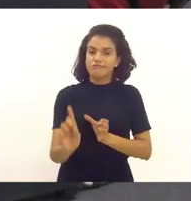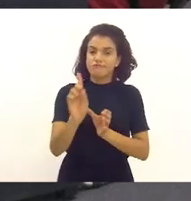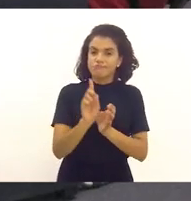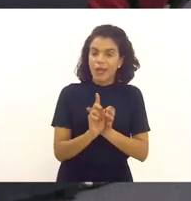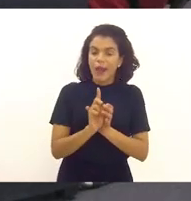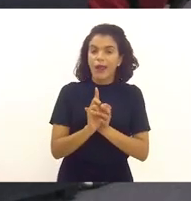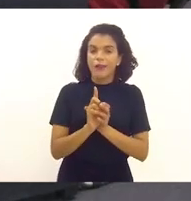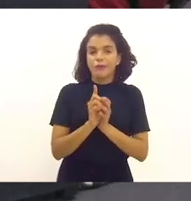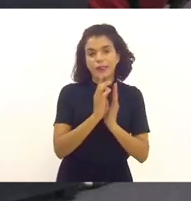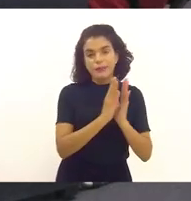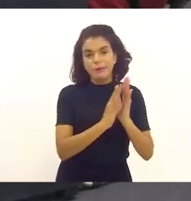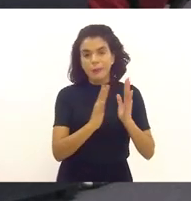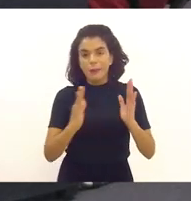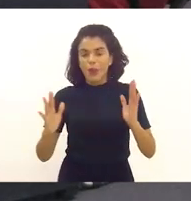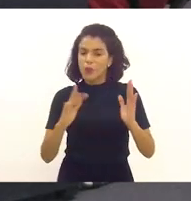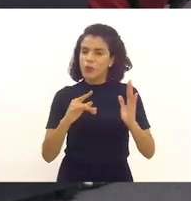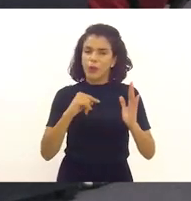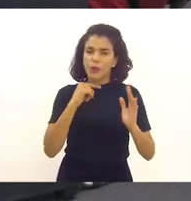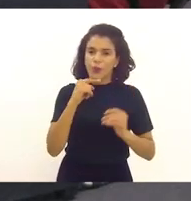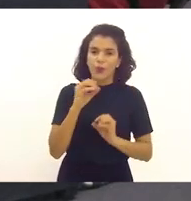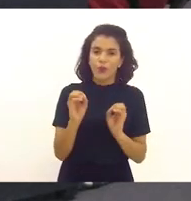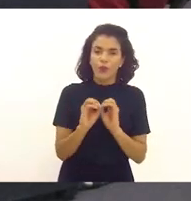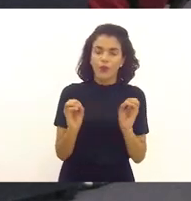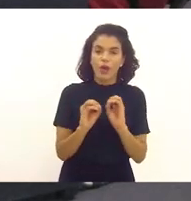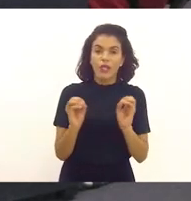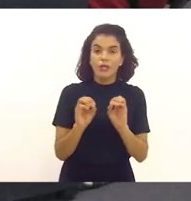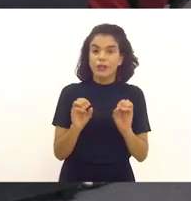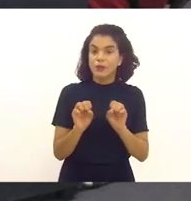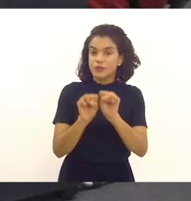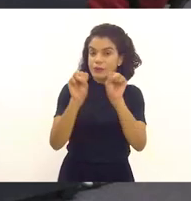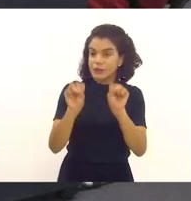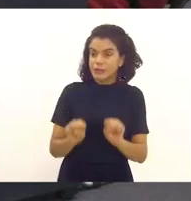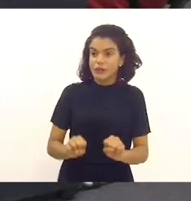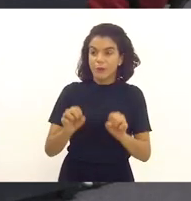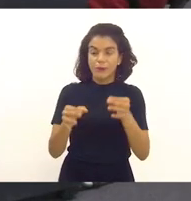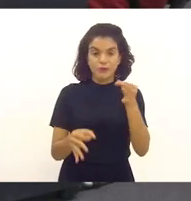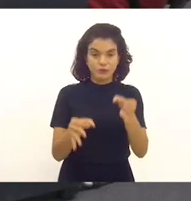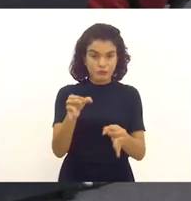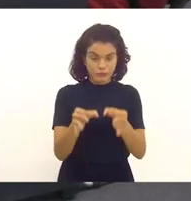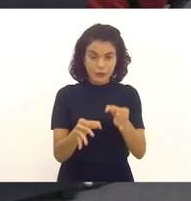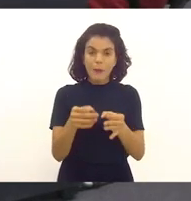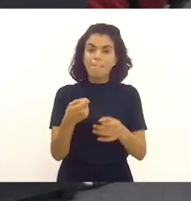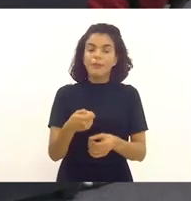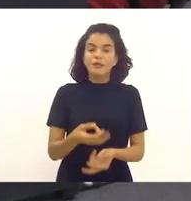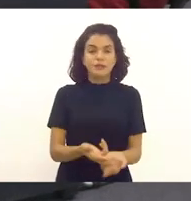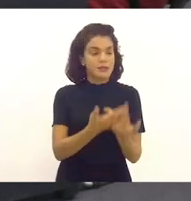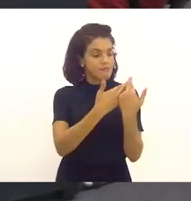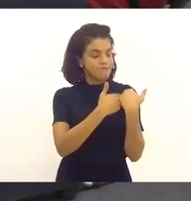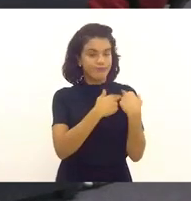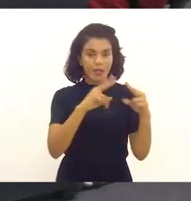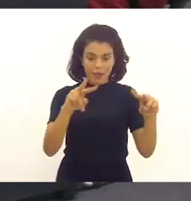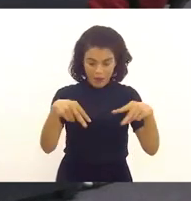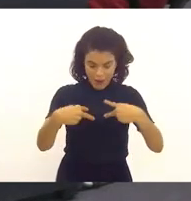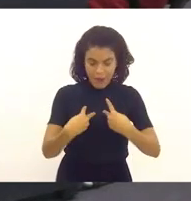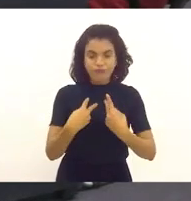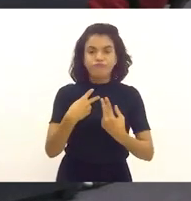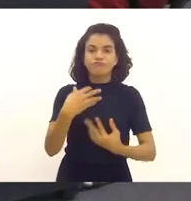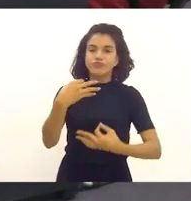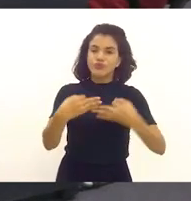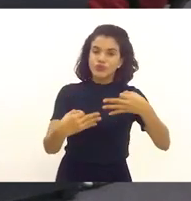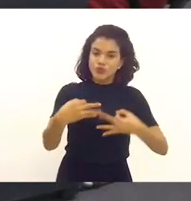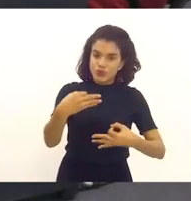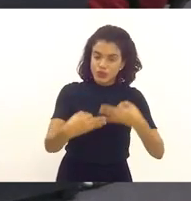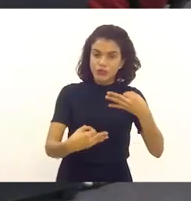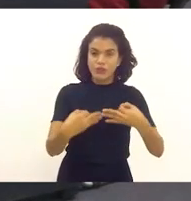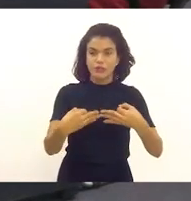Porque eu não tenho dúvida que o sistema de justiça ele precisa se obrigar a se